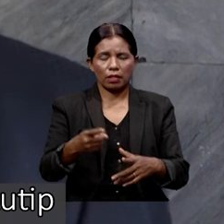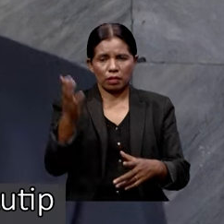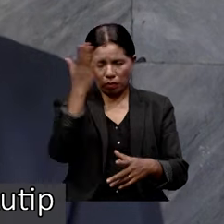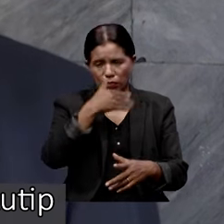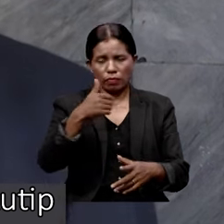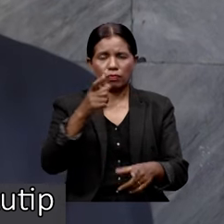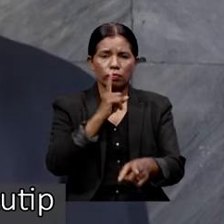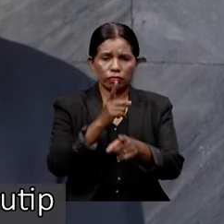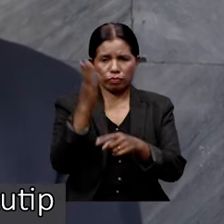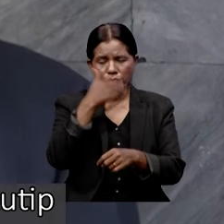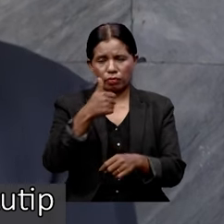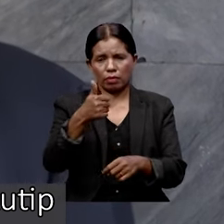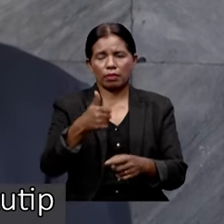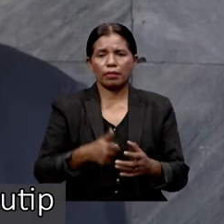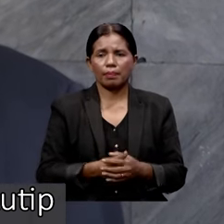pedir-vos.